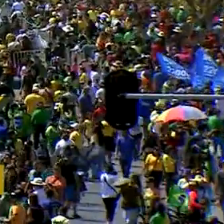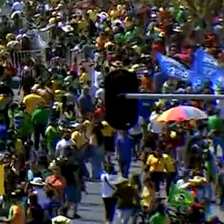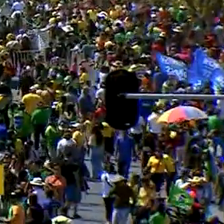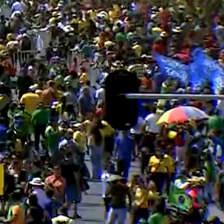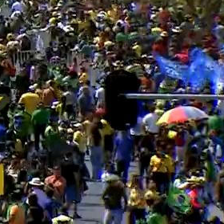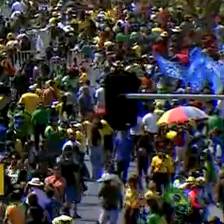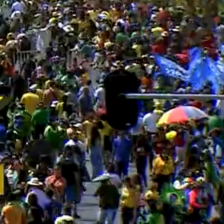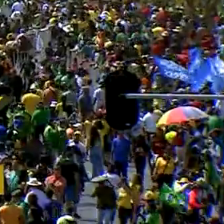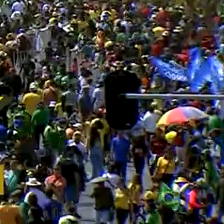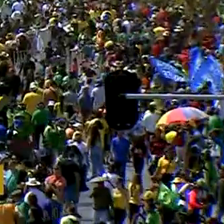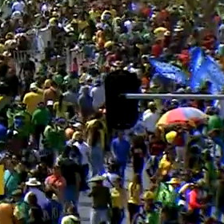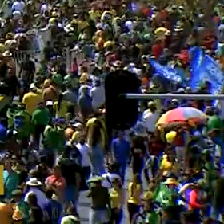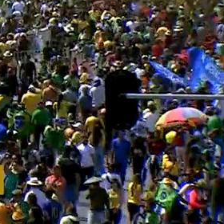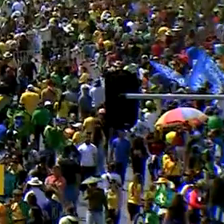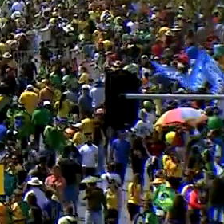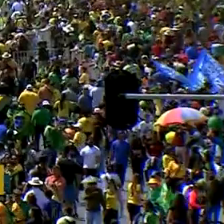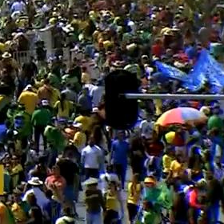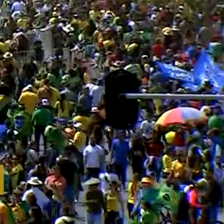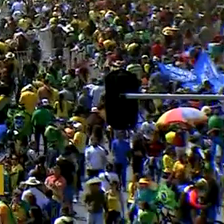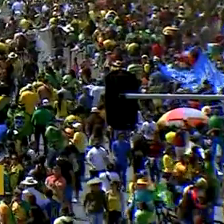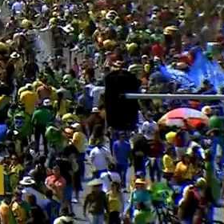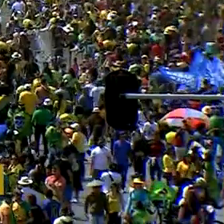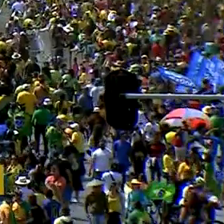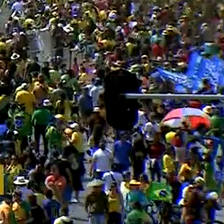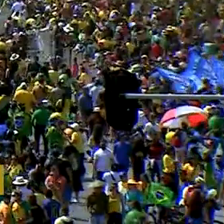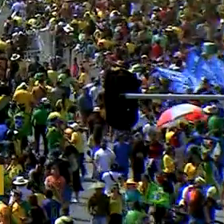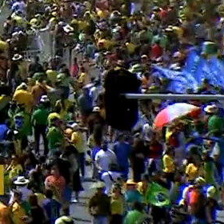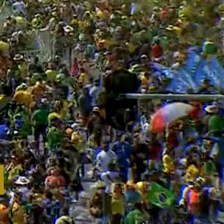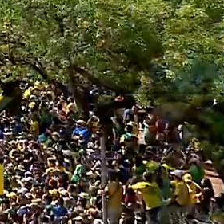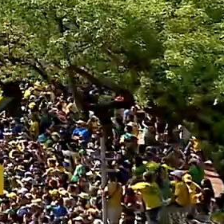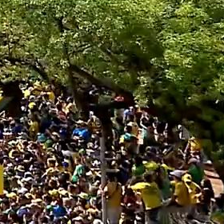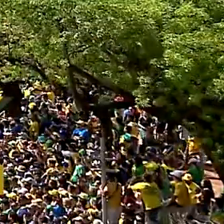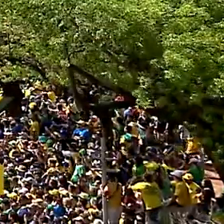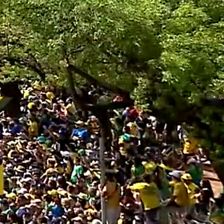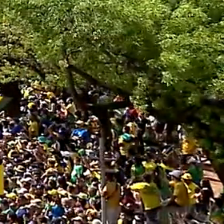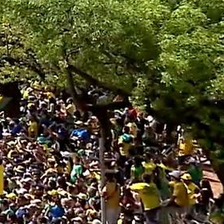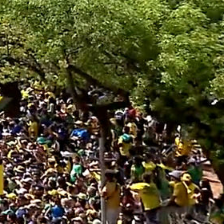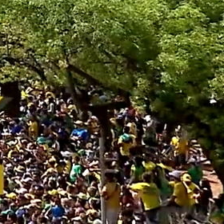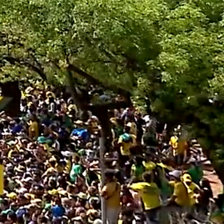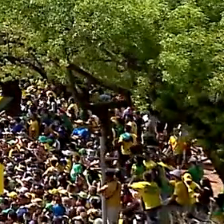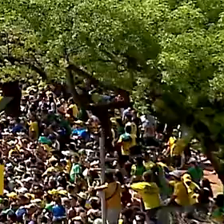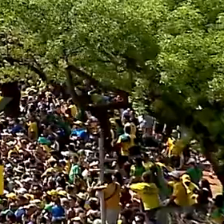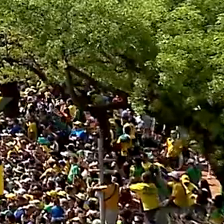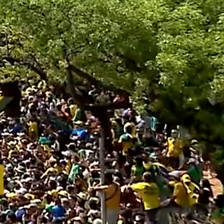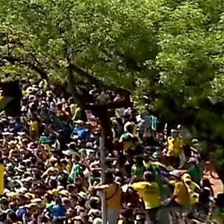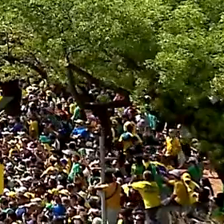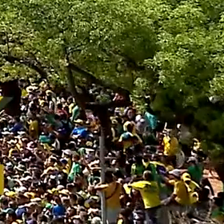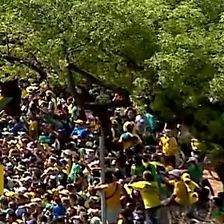Acho que